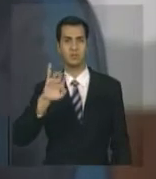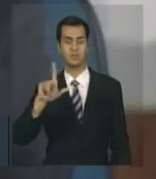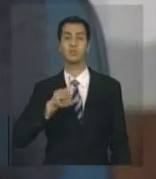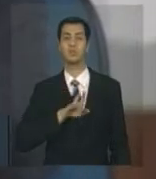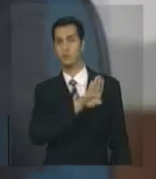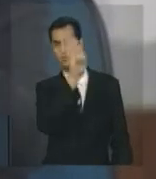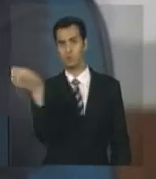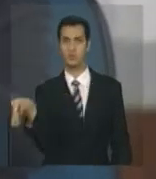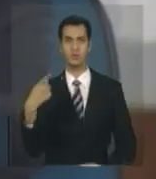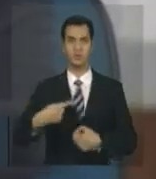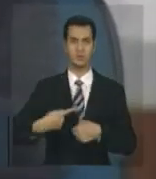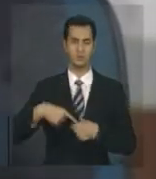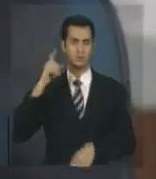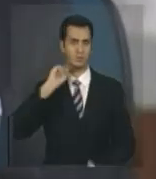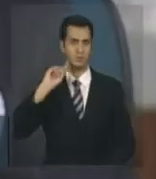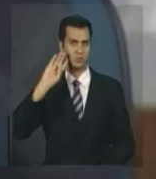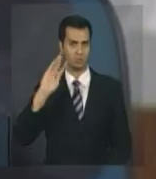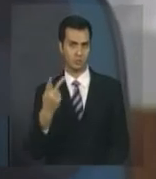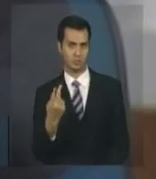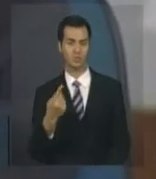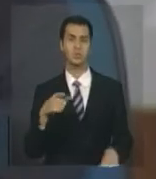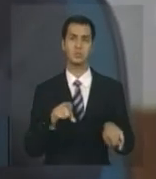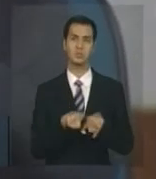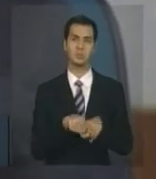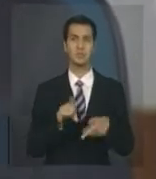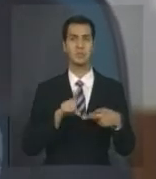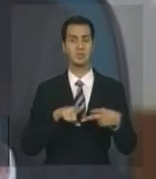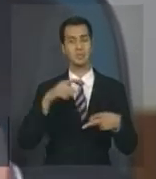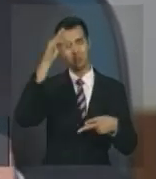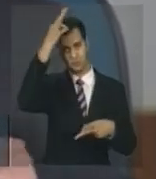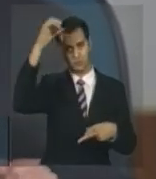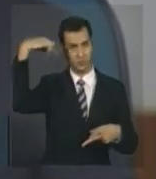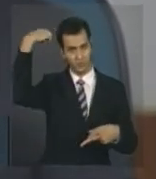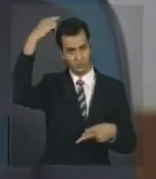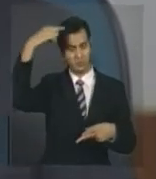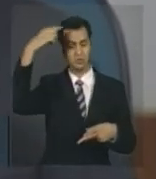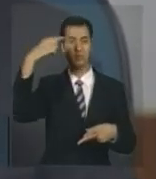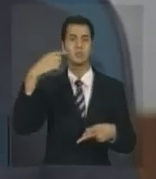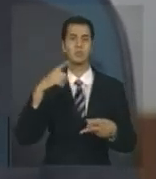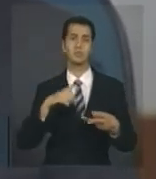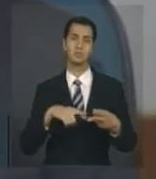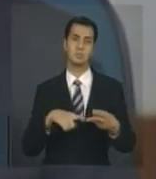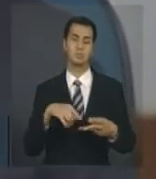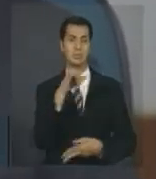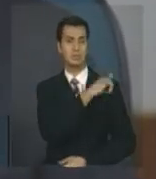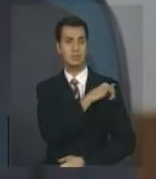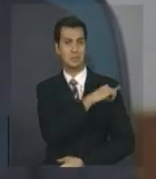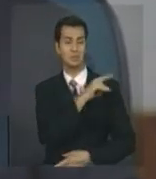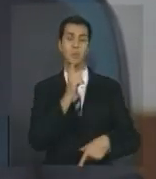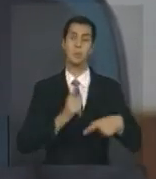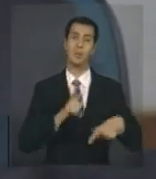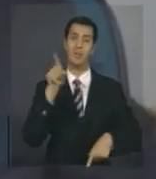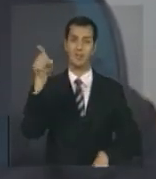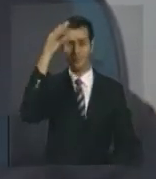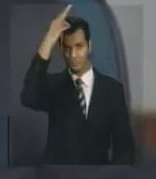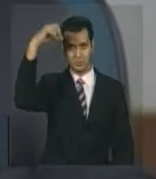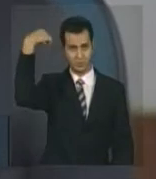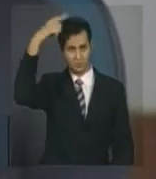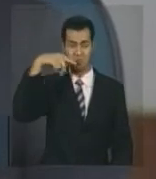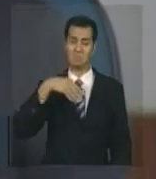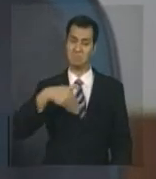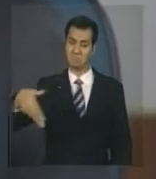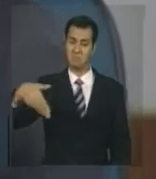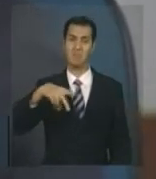caso do Rio de Janeiro, como poderá ser o caso do Espírito Santo também, que tem previsões de fortes chuvas ao longo